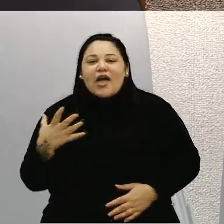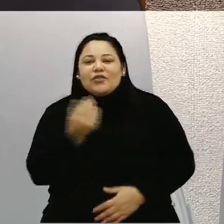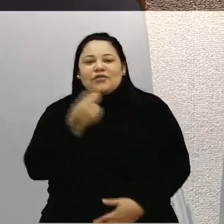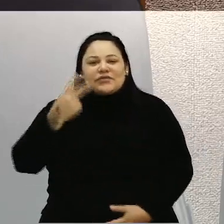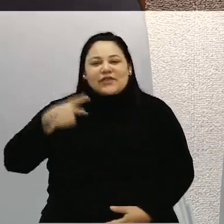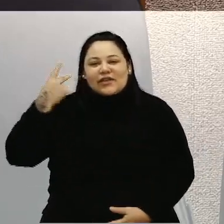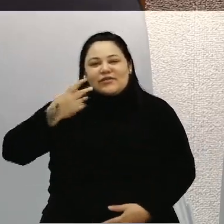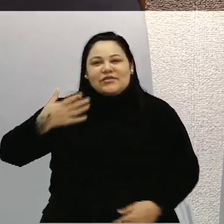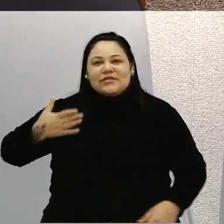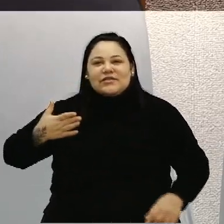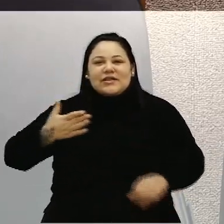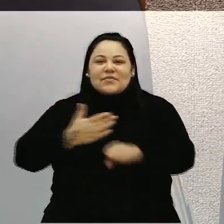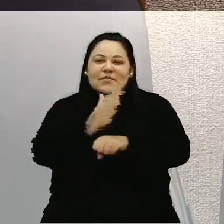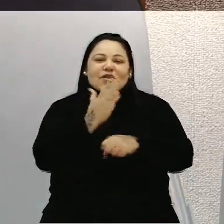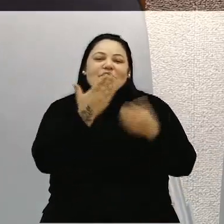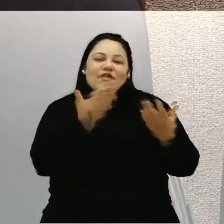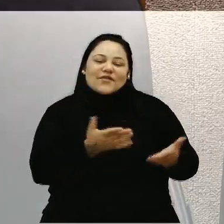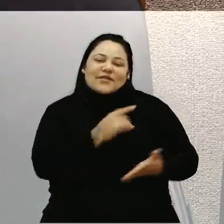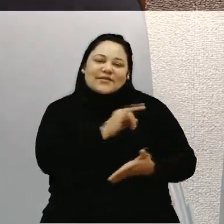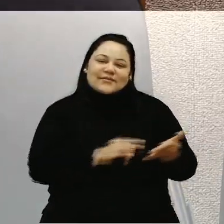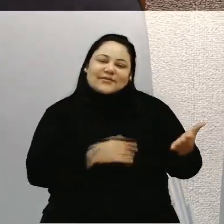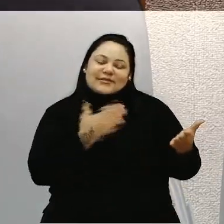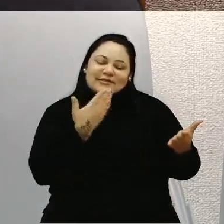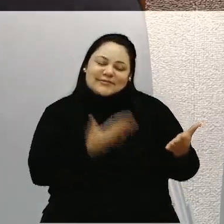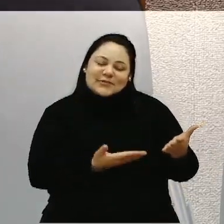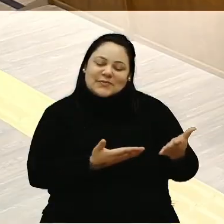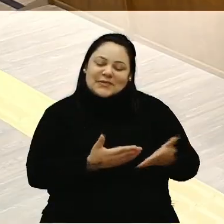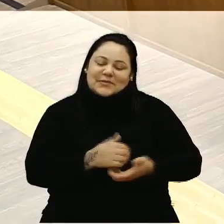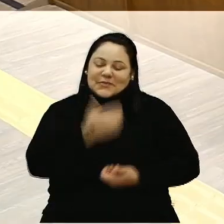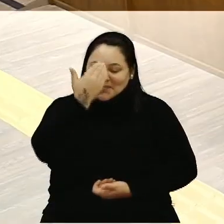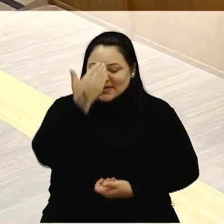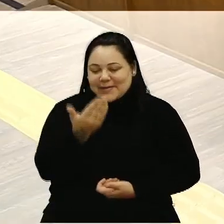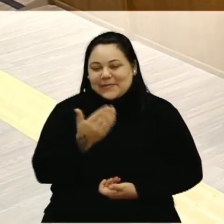que aprovem esse projeto. Muito obrigada. Obrigado.